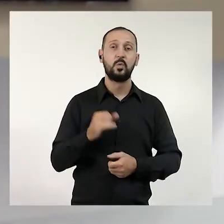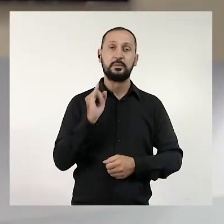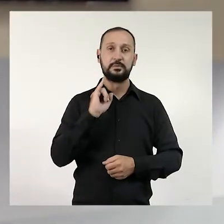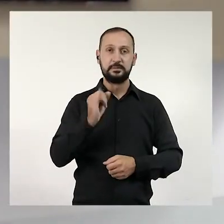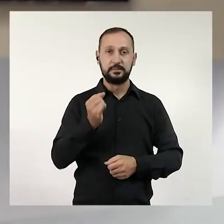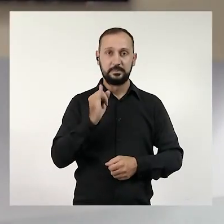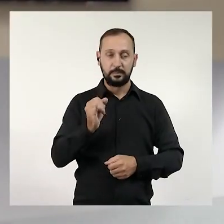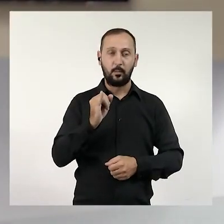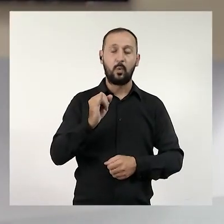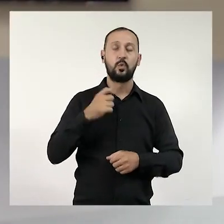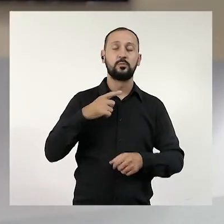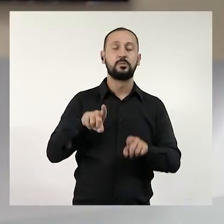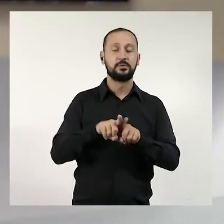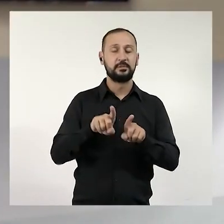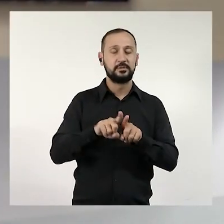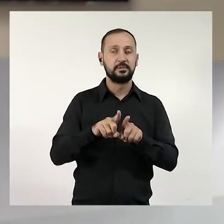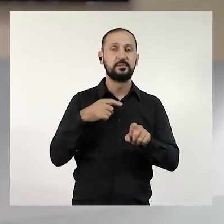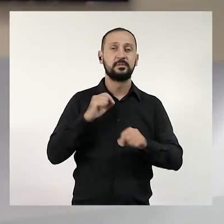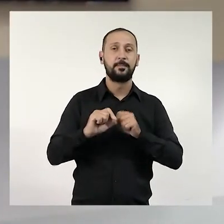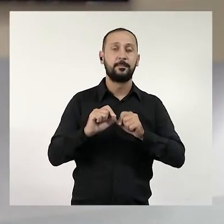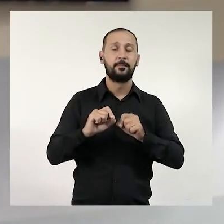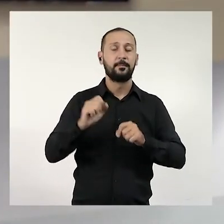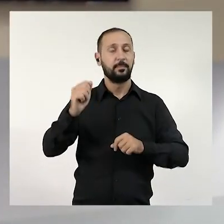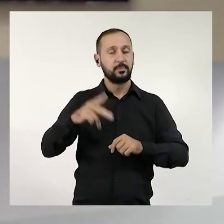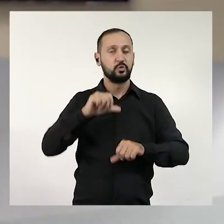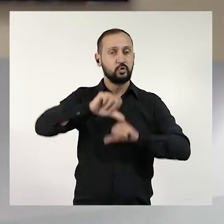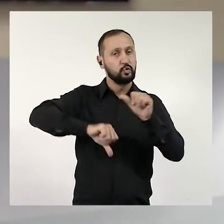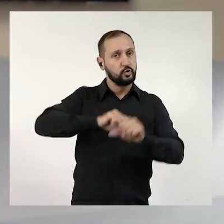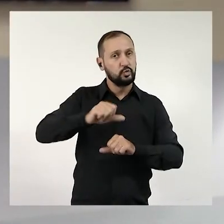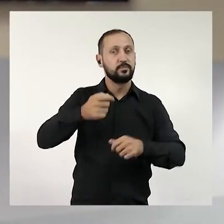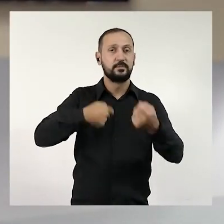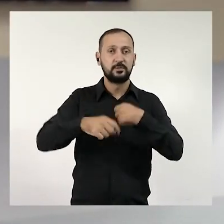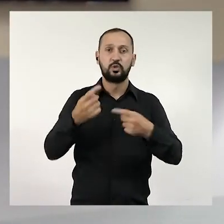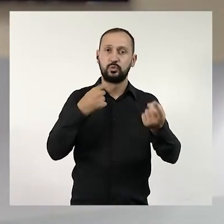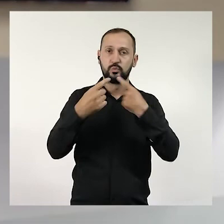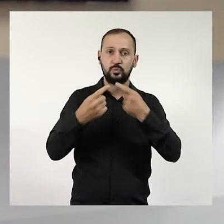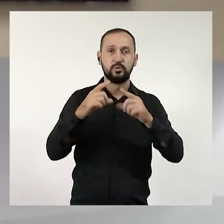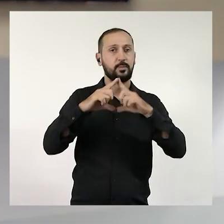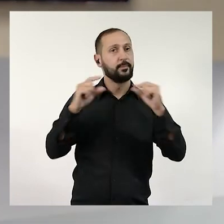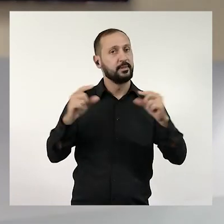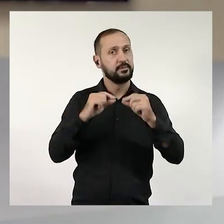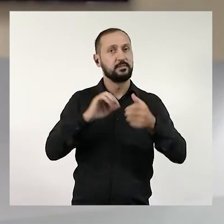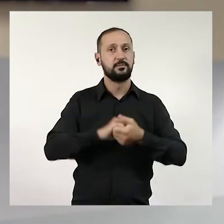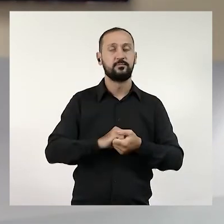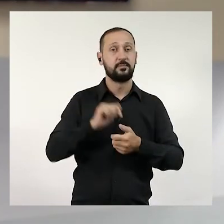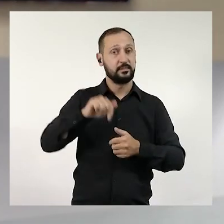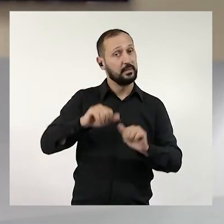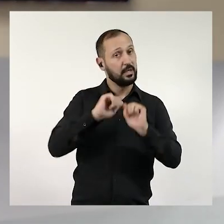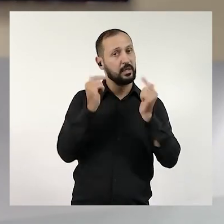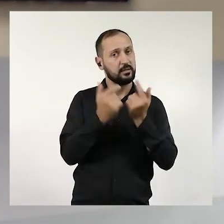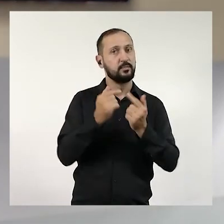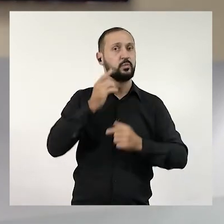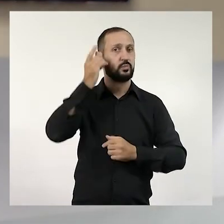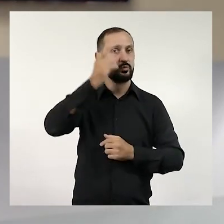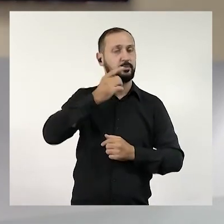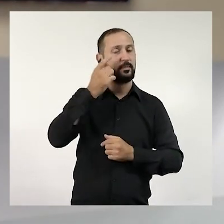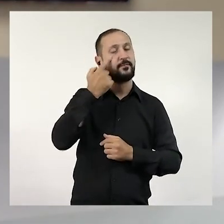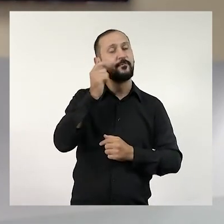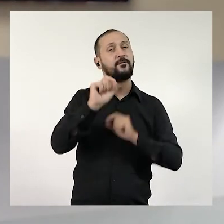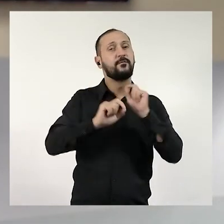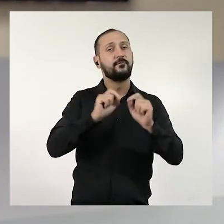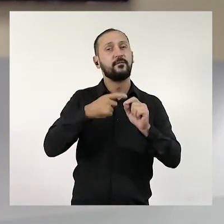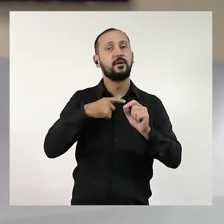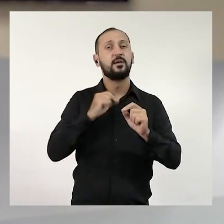A reforma tributária e a administrativa são temas que serão muito discutidos em Brasília. Na Lemes,